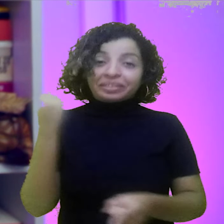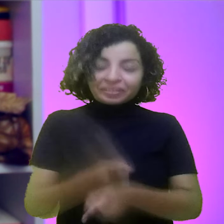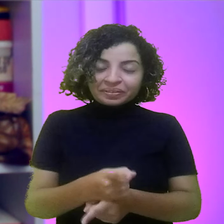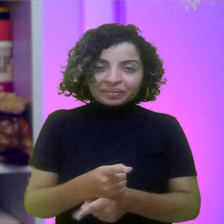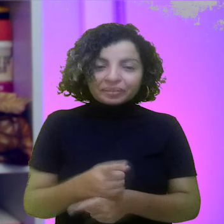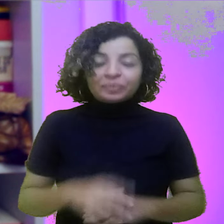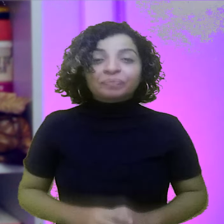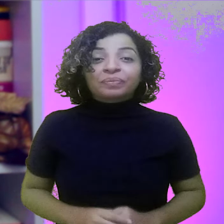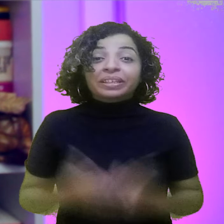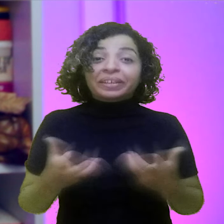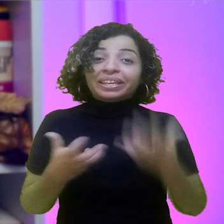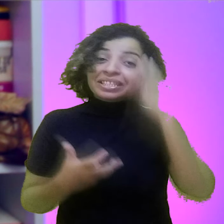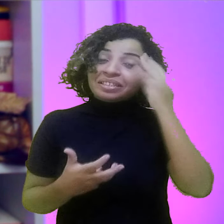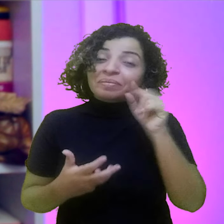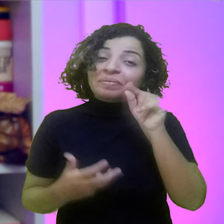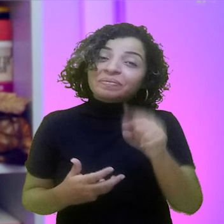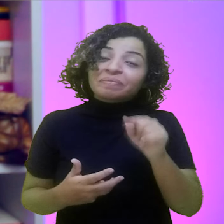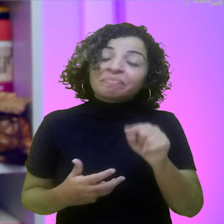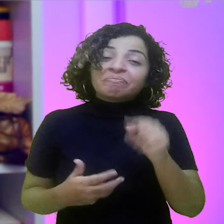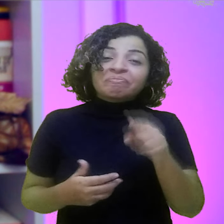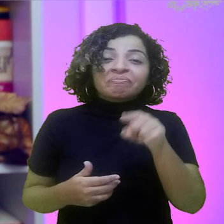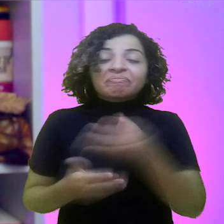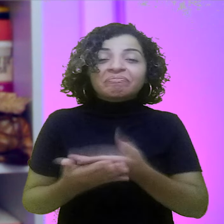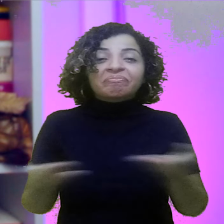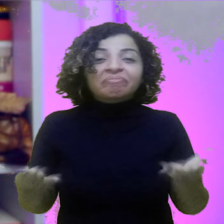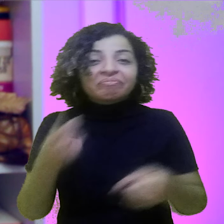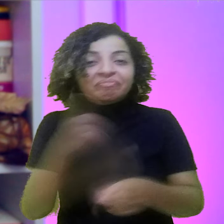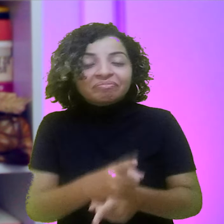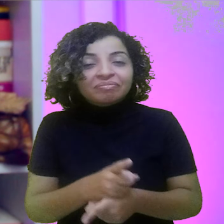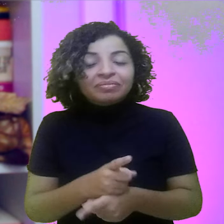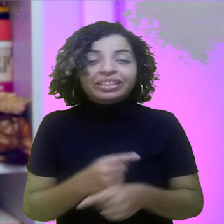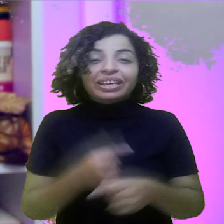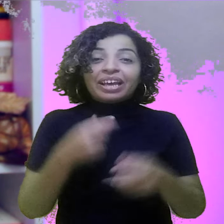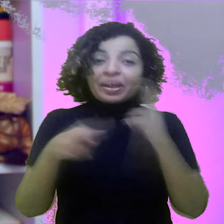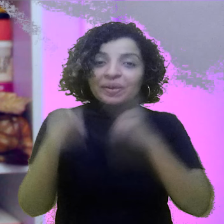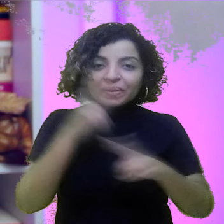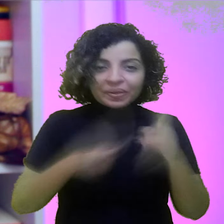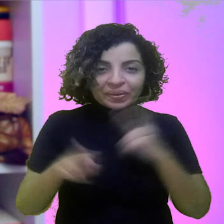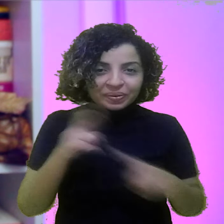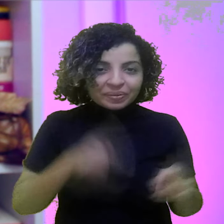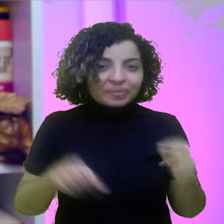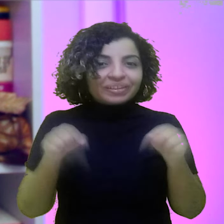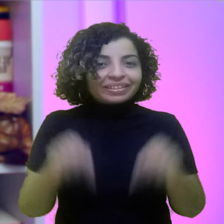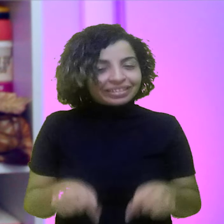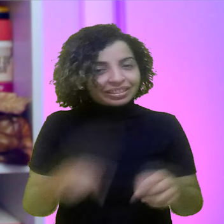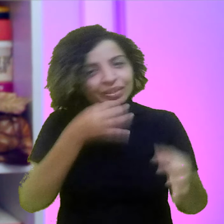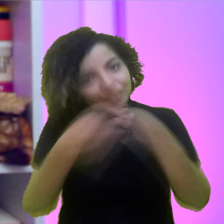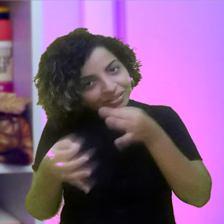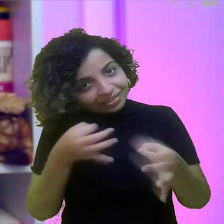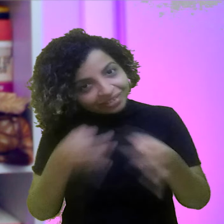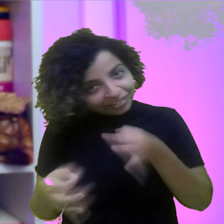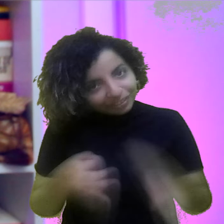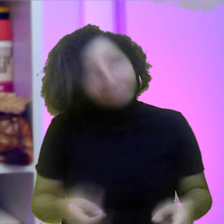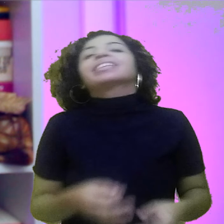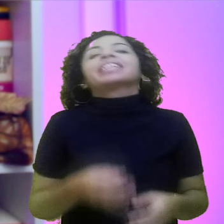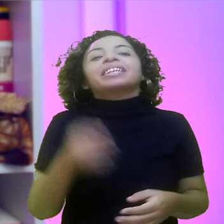eu encontrei. Eu quero saber de você agora, o que é que você andou encontrando por aí. deixa aqui no comentário, me passem essas dicas, eu adoro